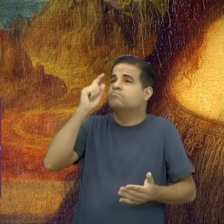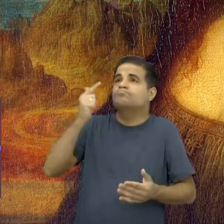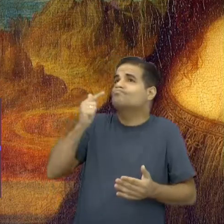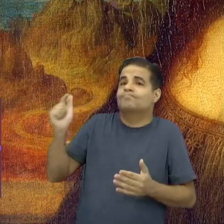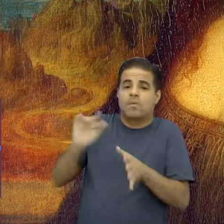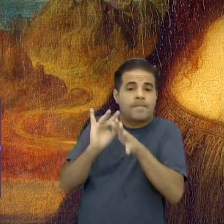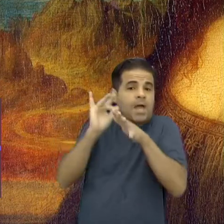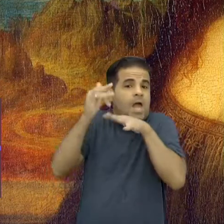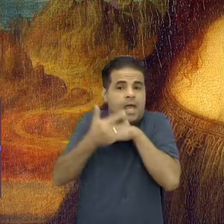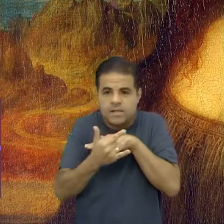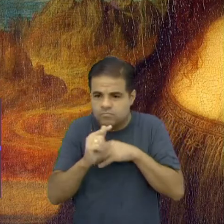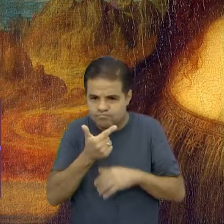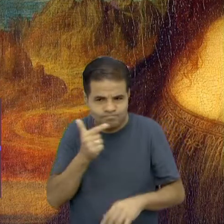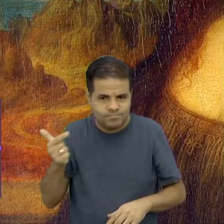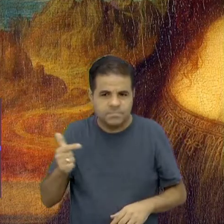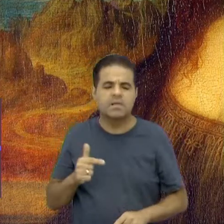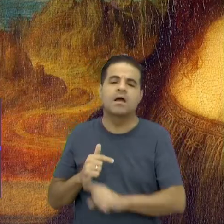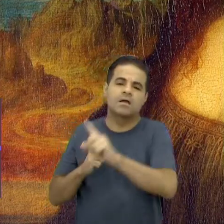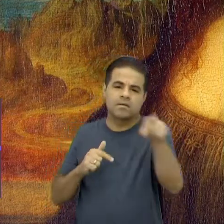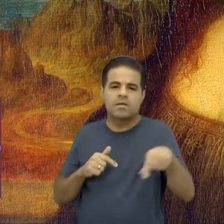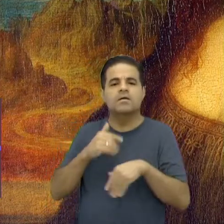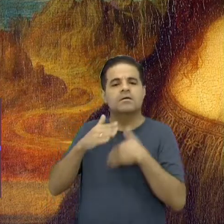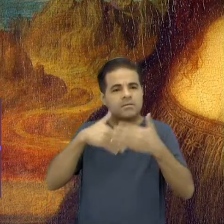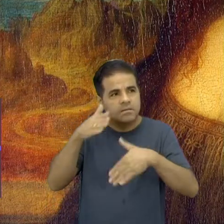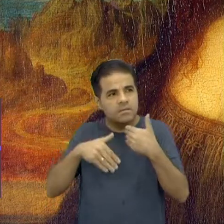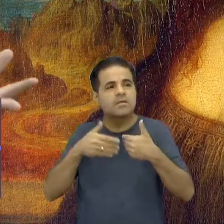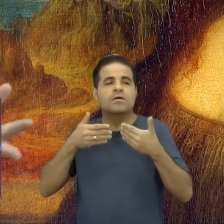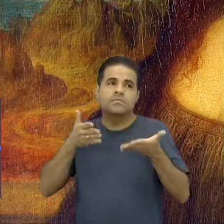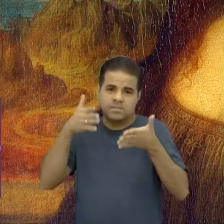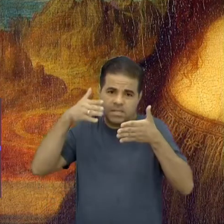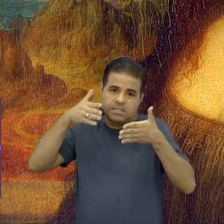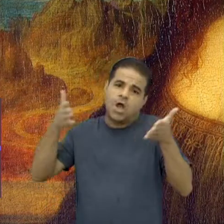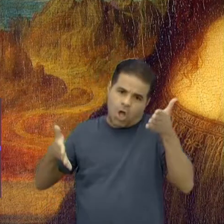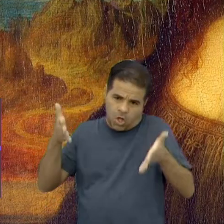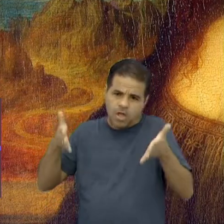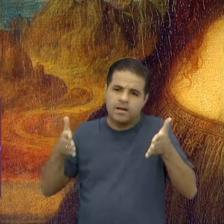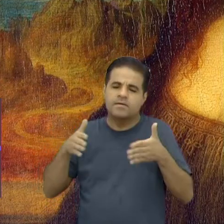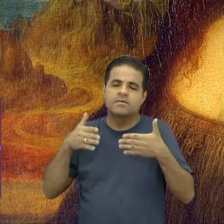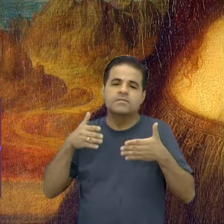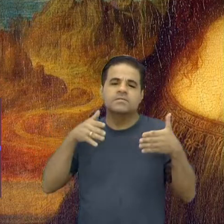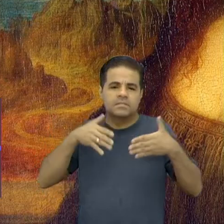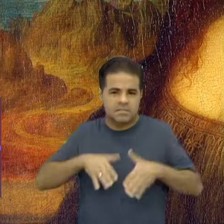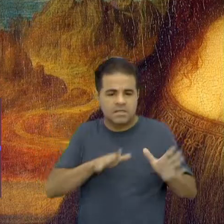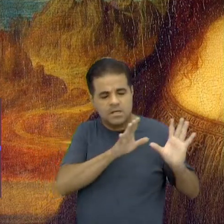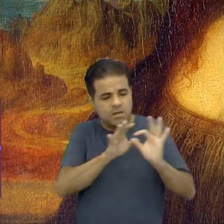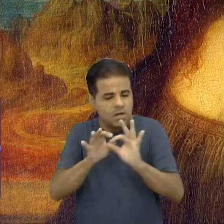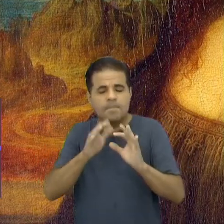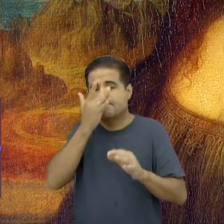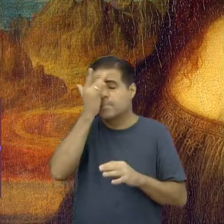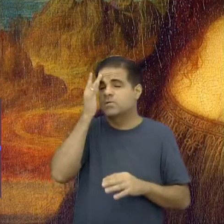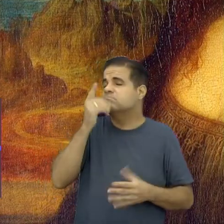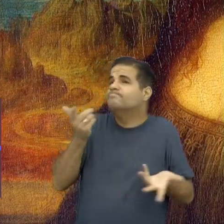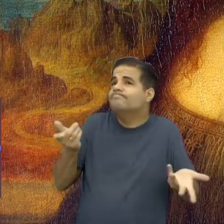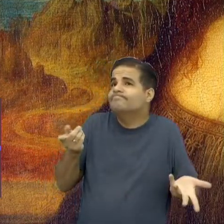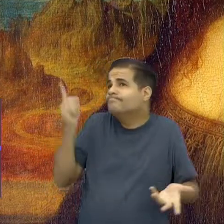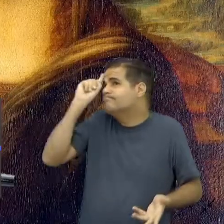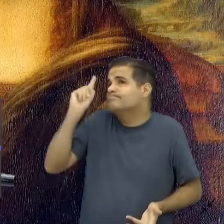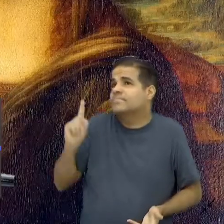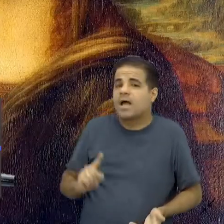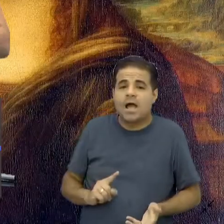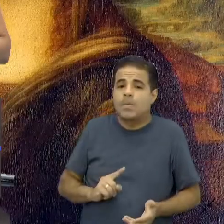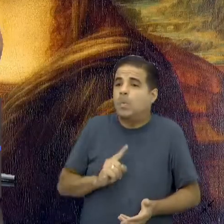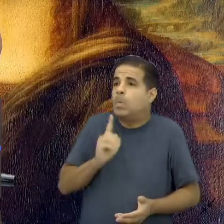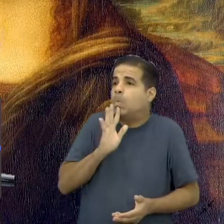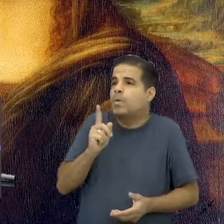rede social, e vocês também estão em processo, embora nasceram dentro desse contexto, tem sempre alguém que tá ali longe